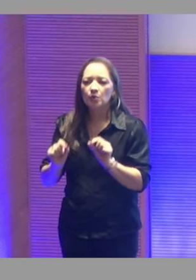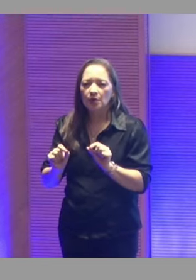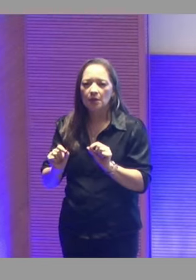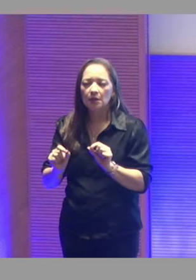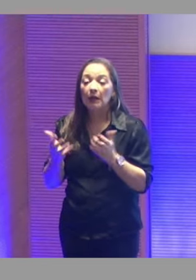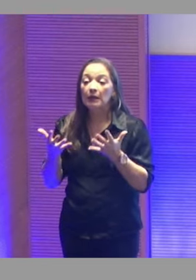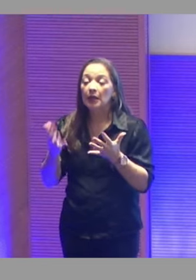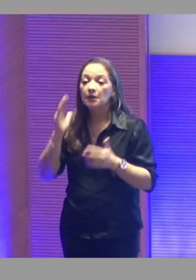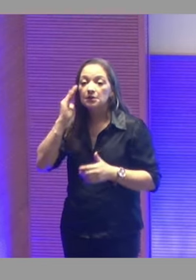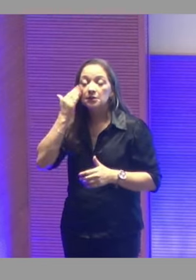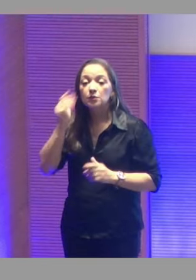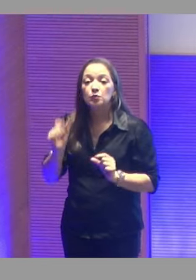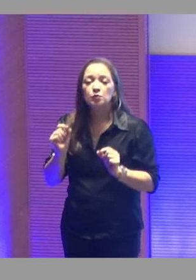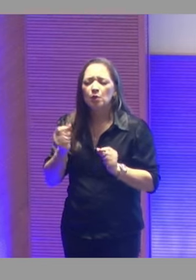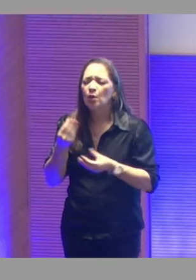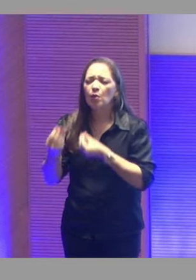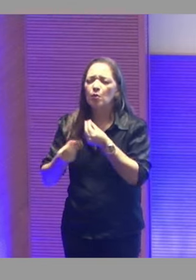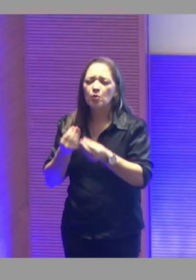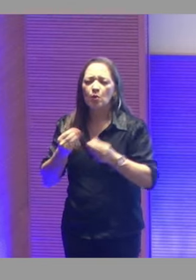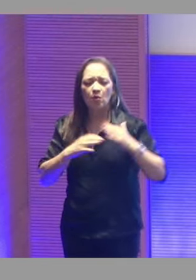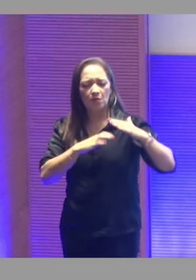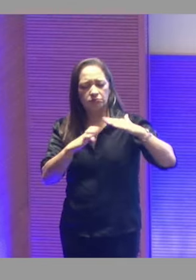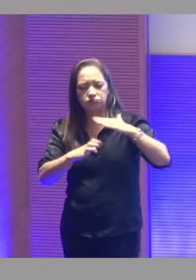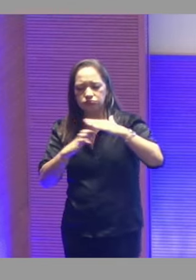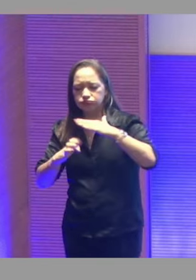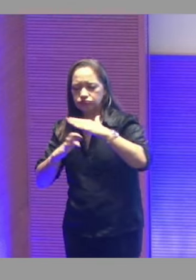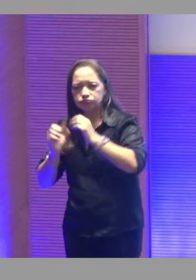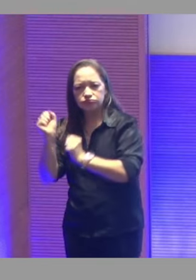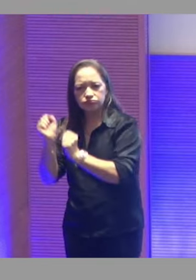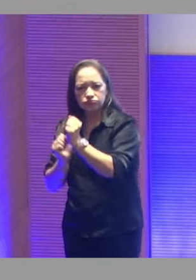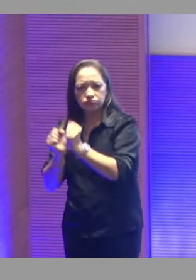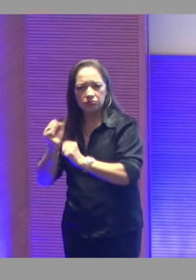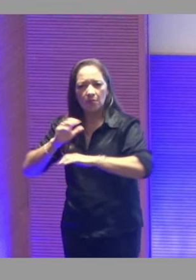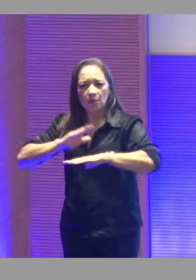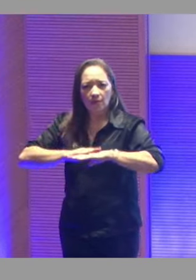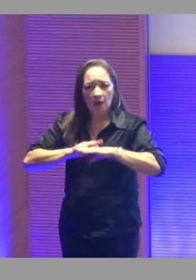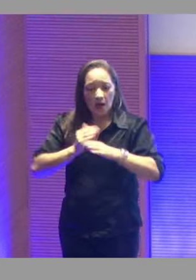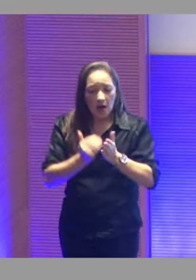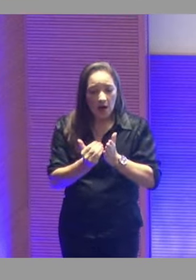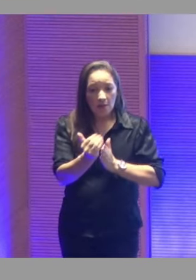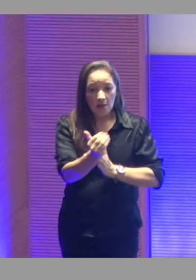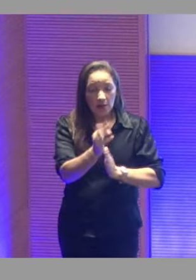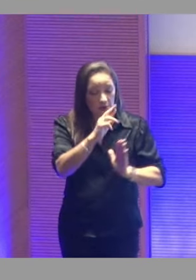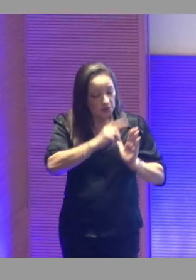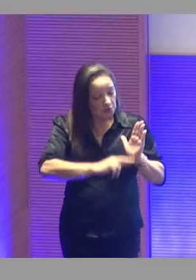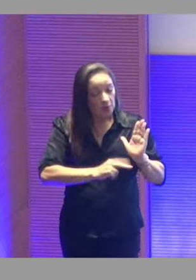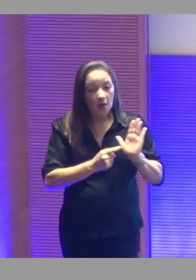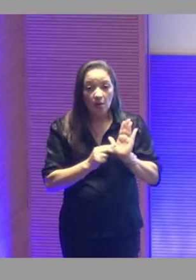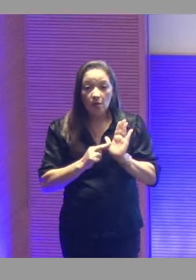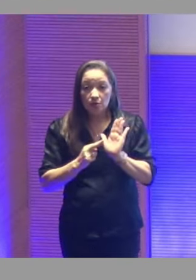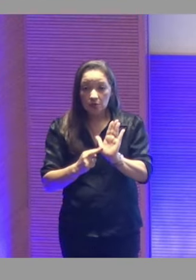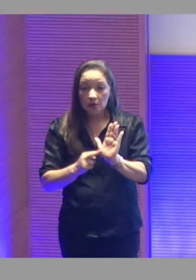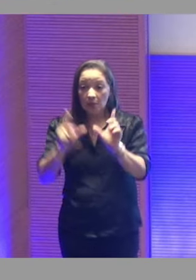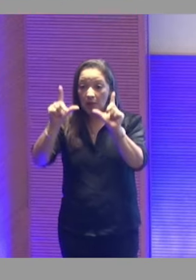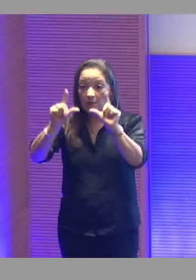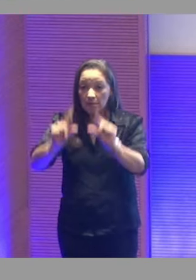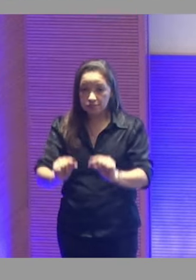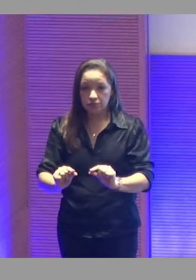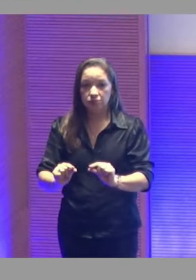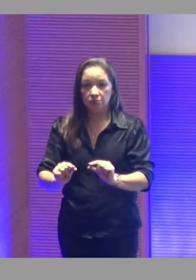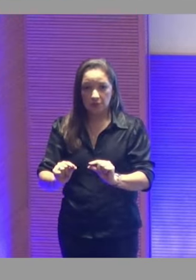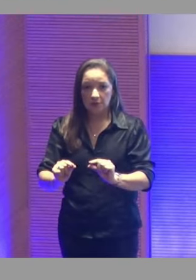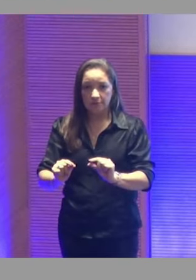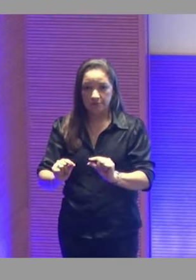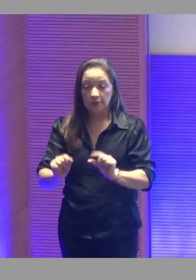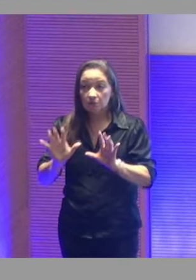gente quer entender eh como que as organizações estão agindo a partir desse diagnóstico Que ações elas estão tomando para reduzir as suas emissões esse